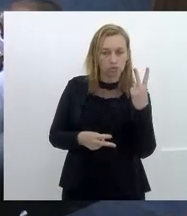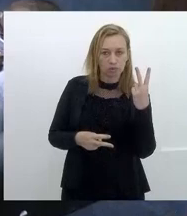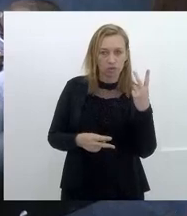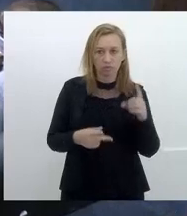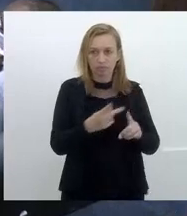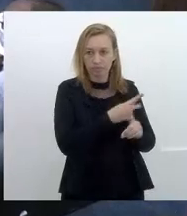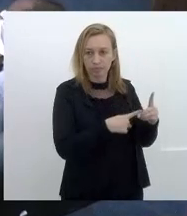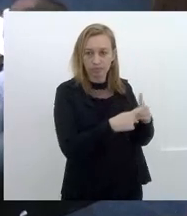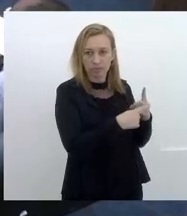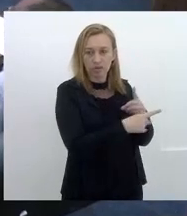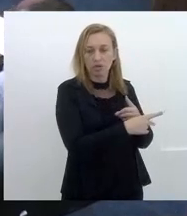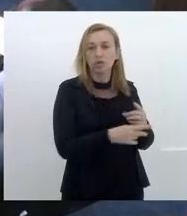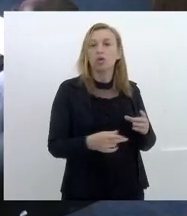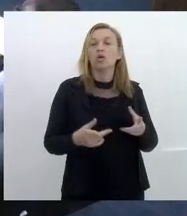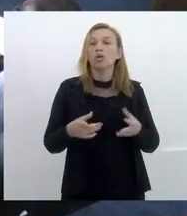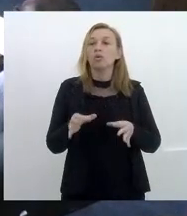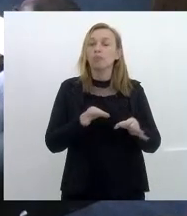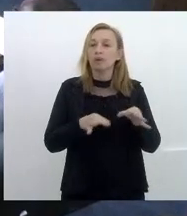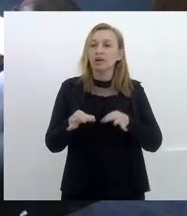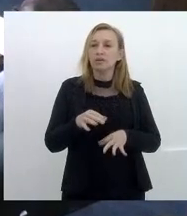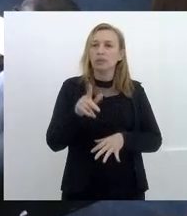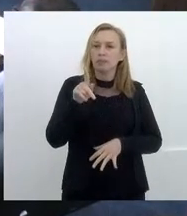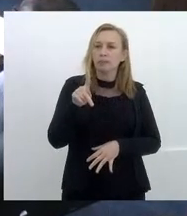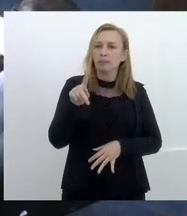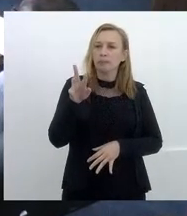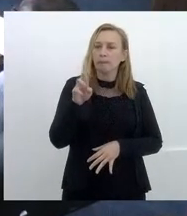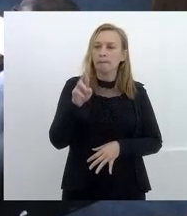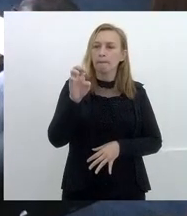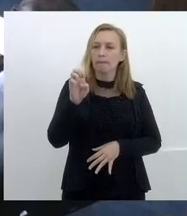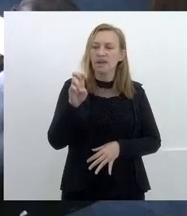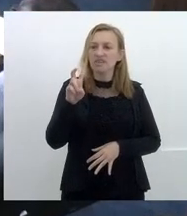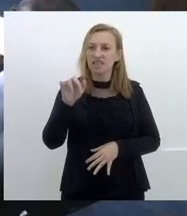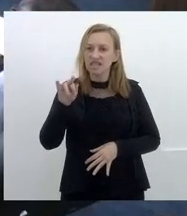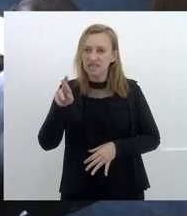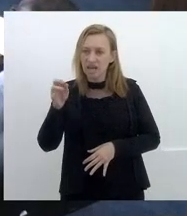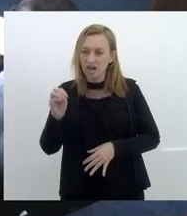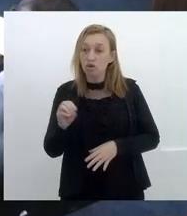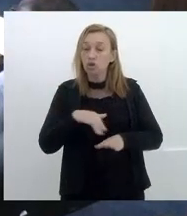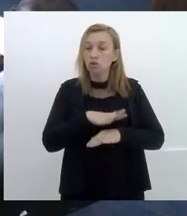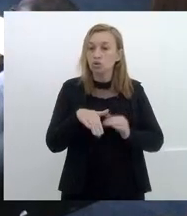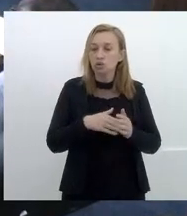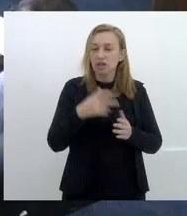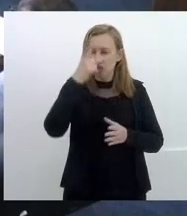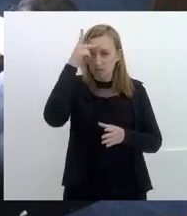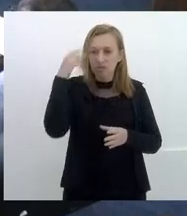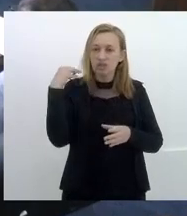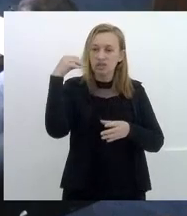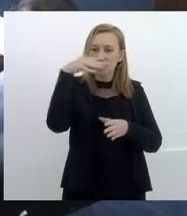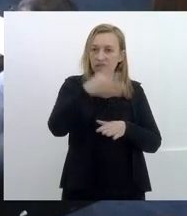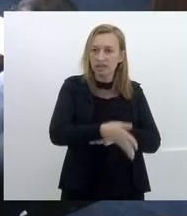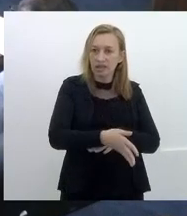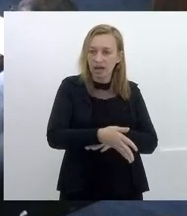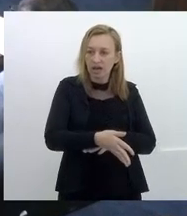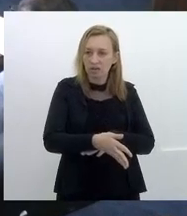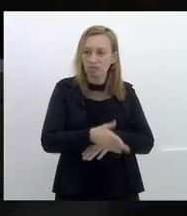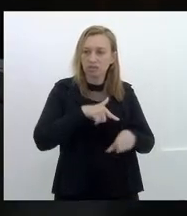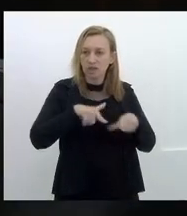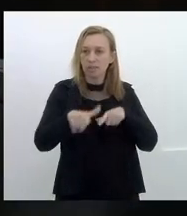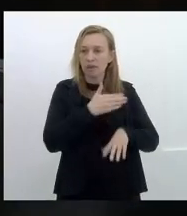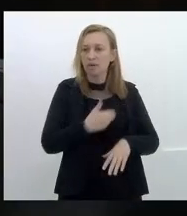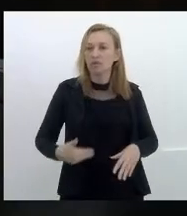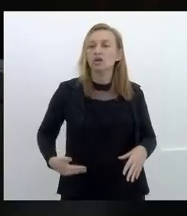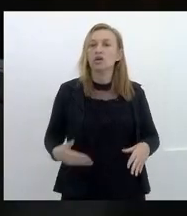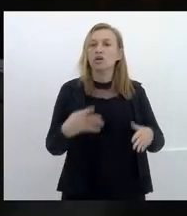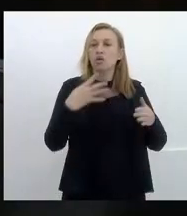o plano Previdenciário que são todas as pessoas que ingressaram no serviço público a partir de 4 de setembro